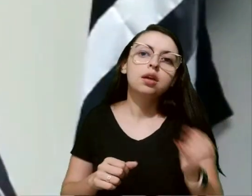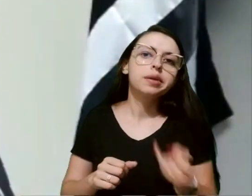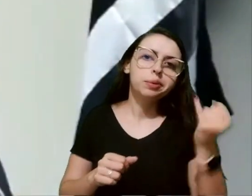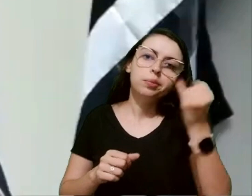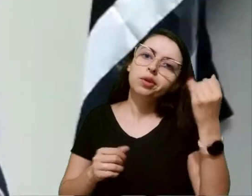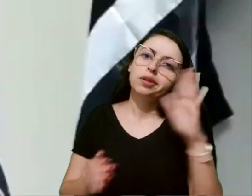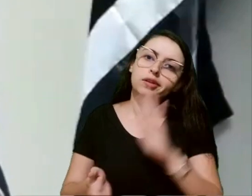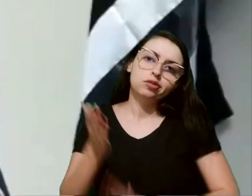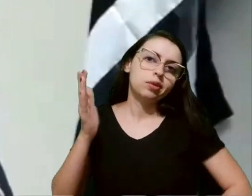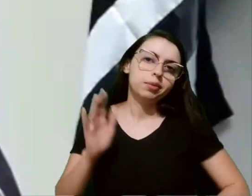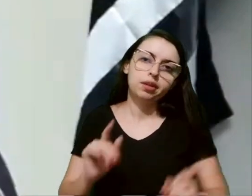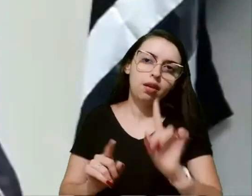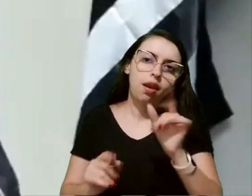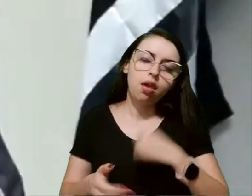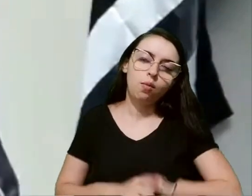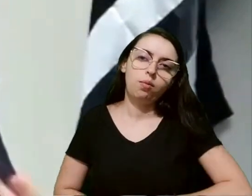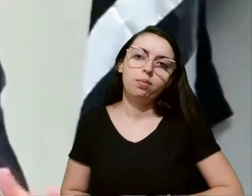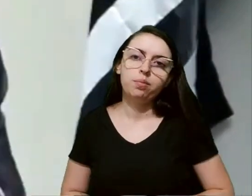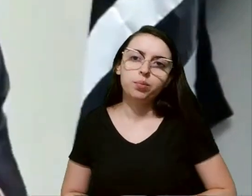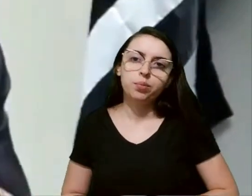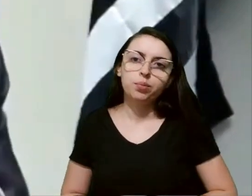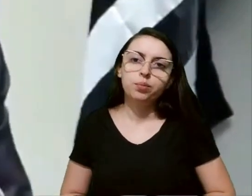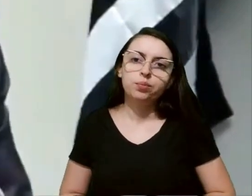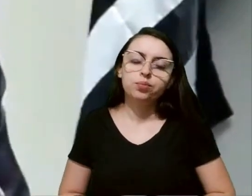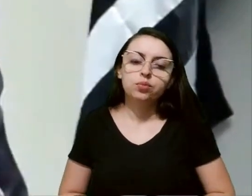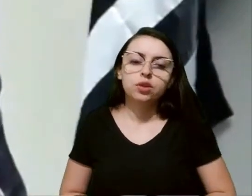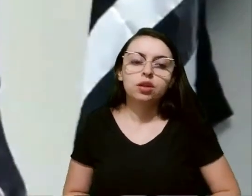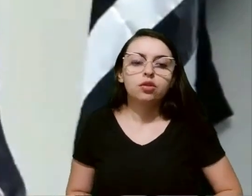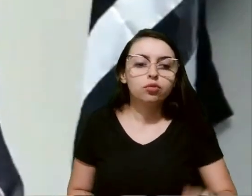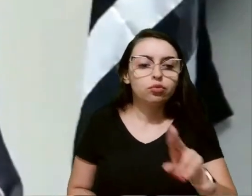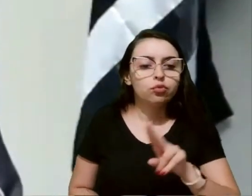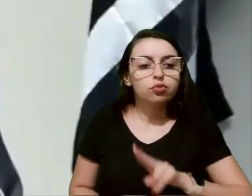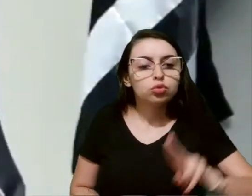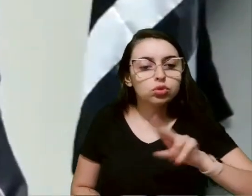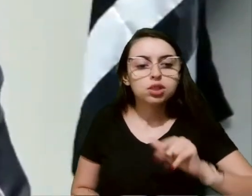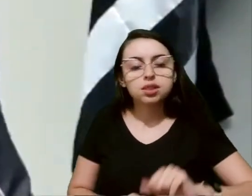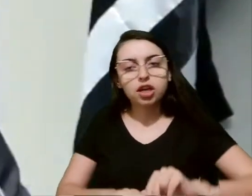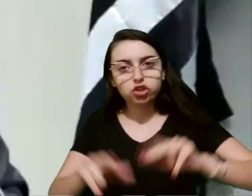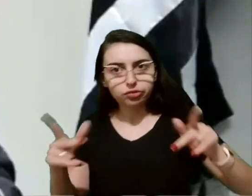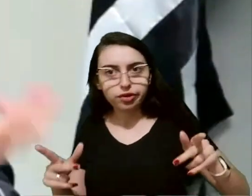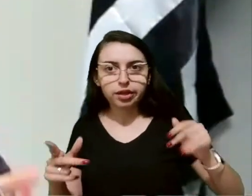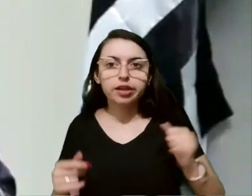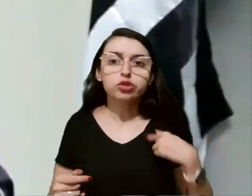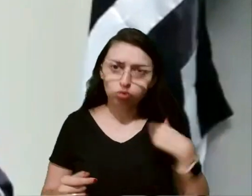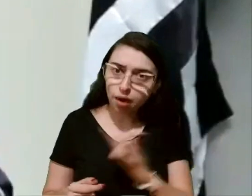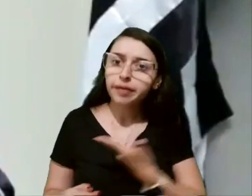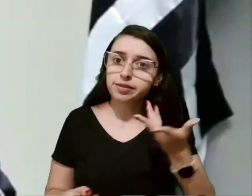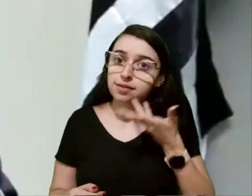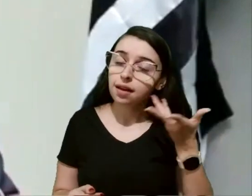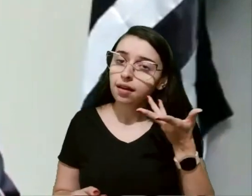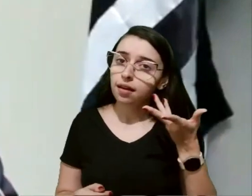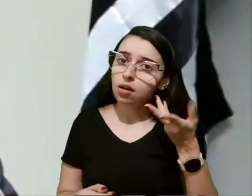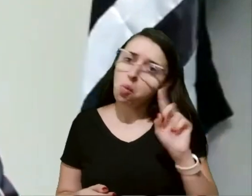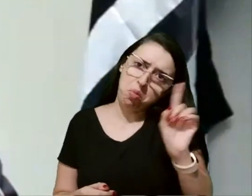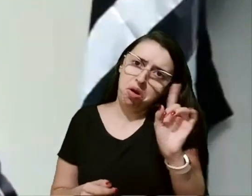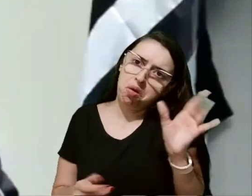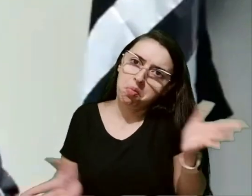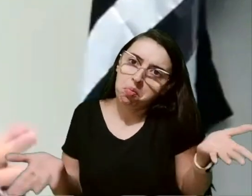tão importante. Ele vai ter ele vai passar a funcionar de um outro jeito. É isso que a gente quer ou